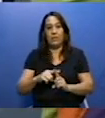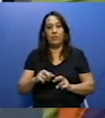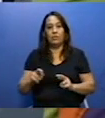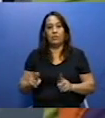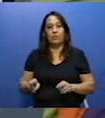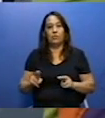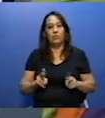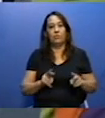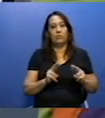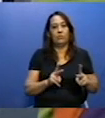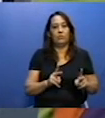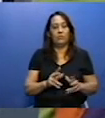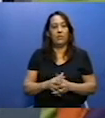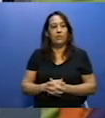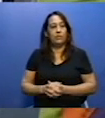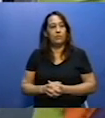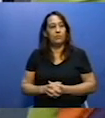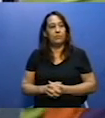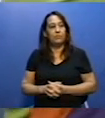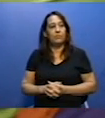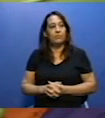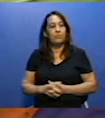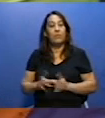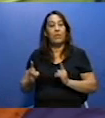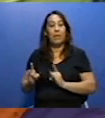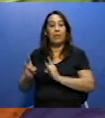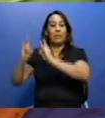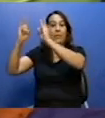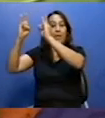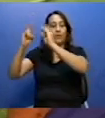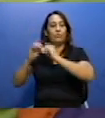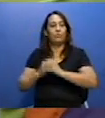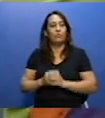esse telhado aqui maior é a igreja. Prédio.